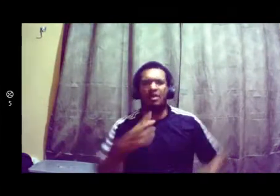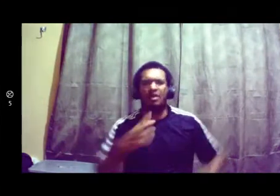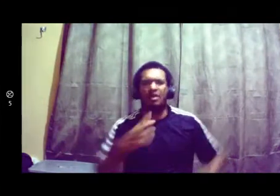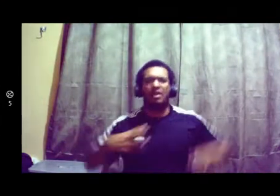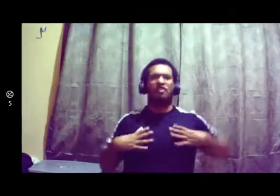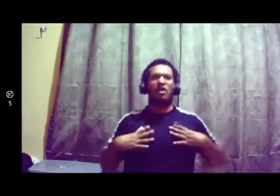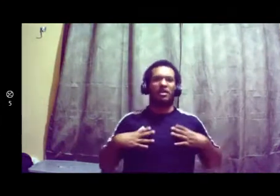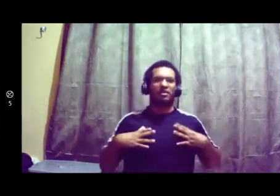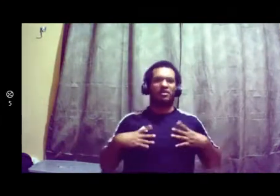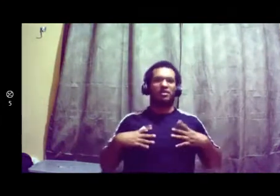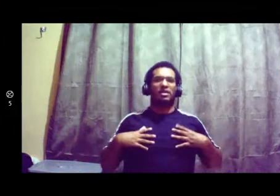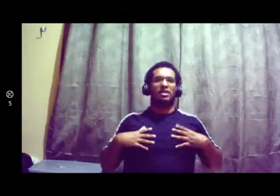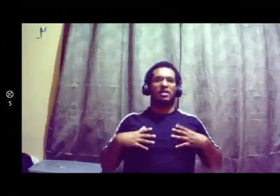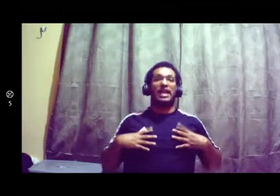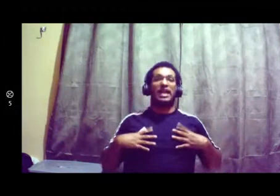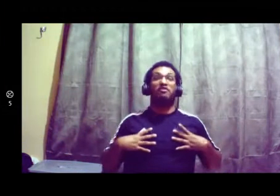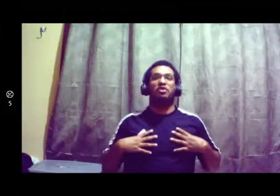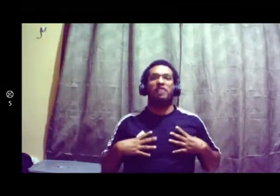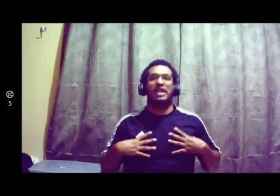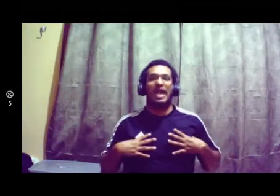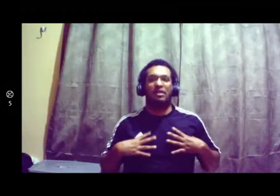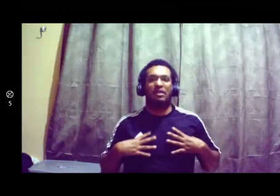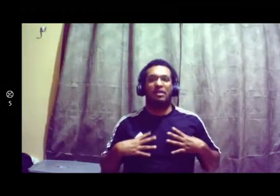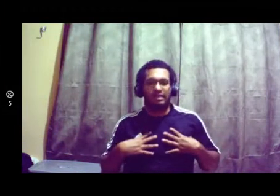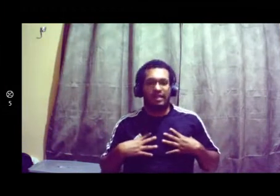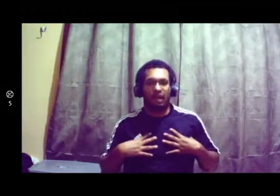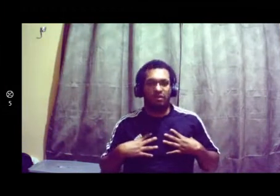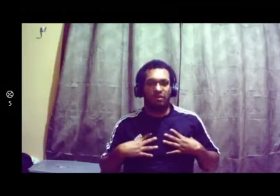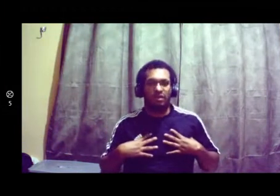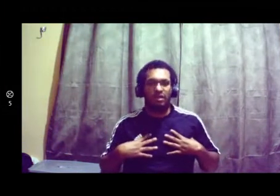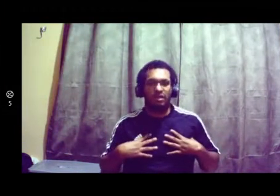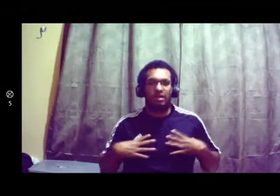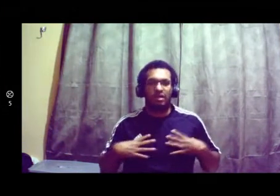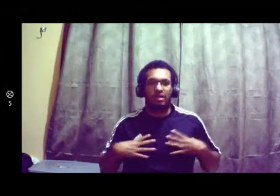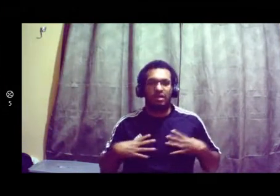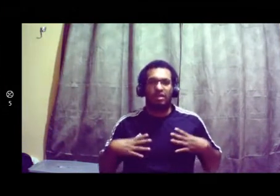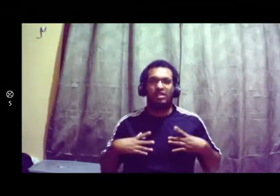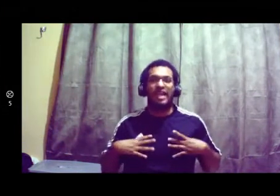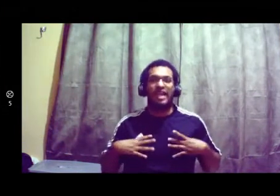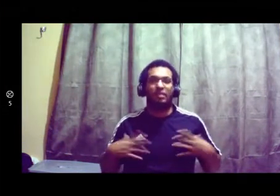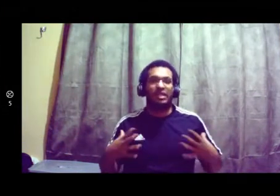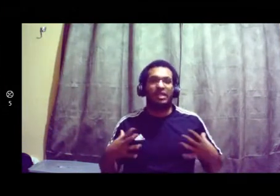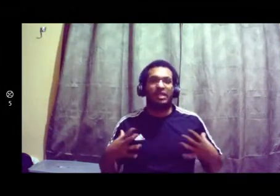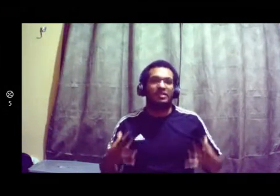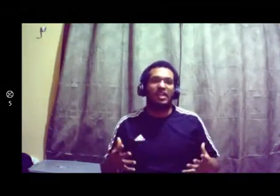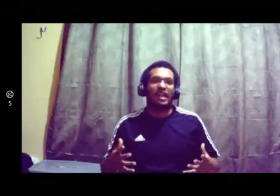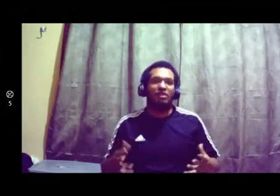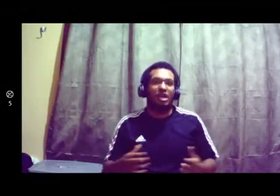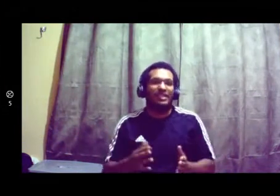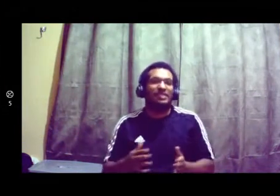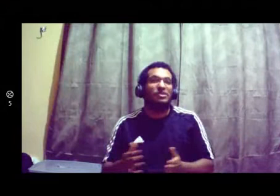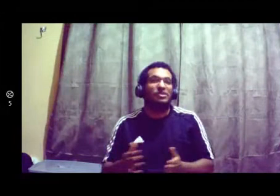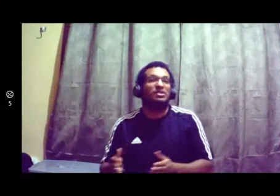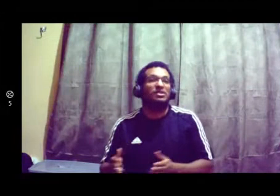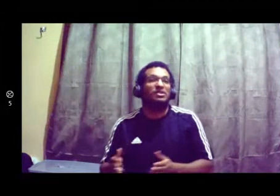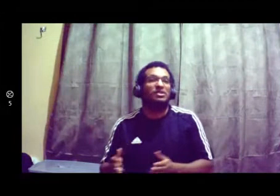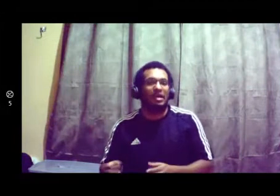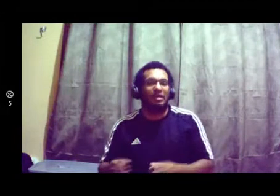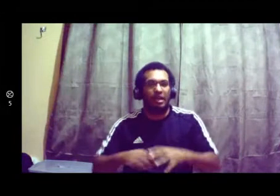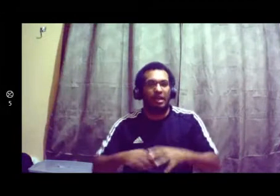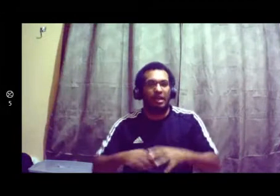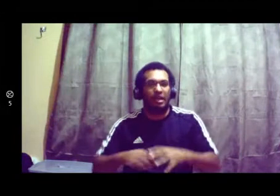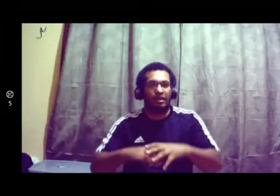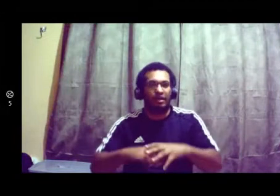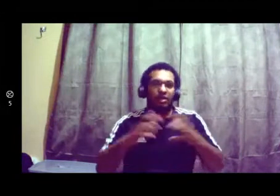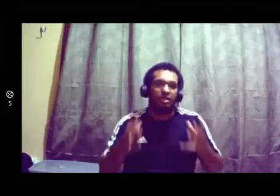vermelho é folga. E aí virou feriado esse sinal. Então, o sinal de feriado. Porque esse feriado, geralmente, as pessoas não estão